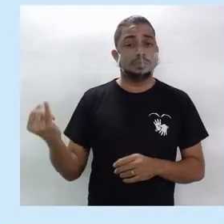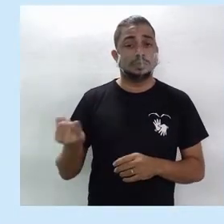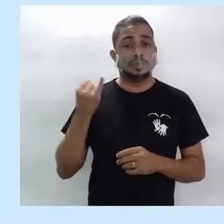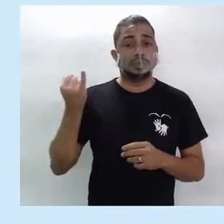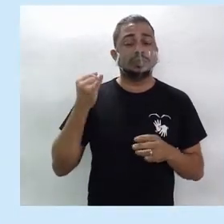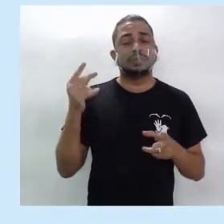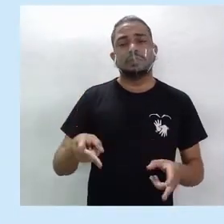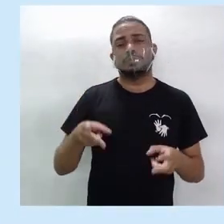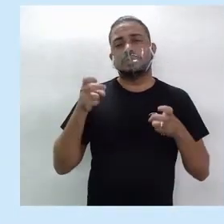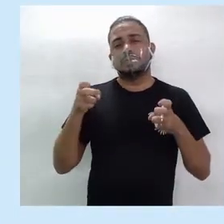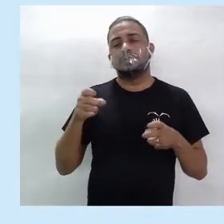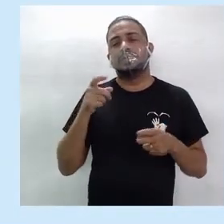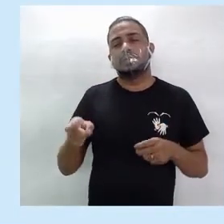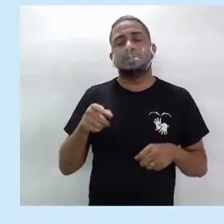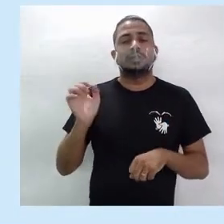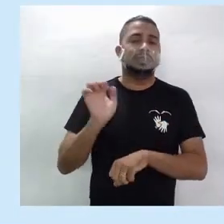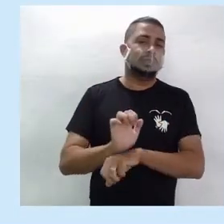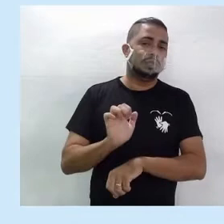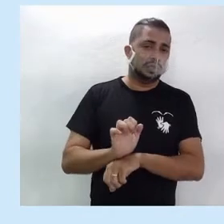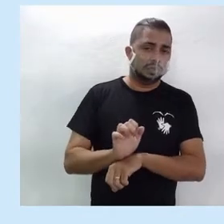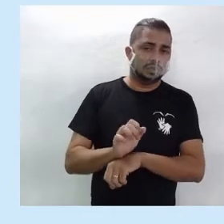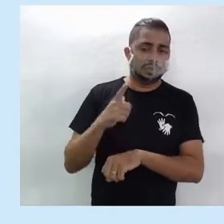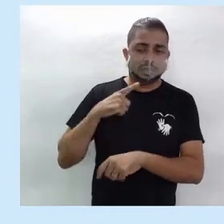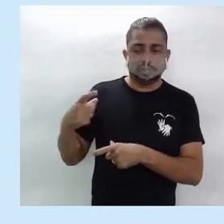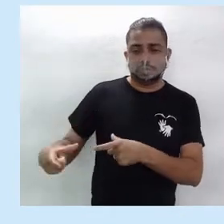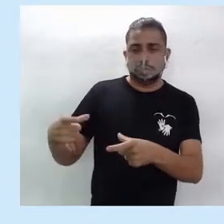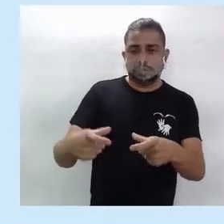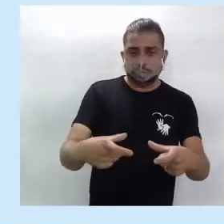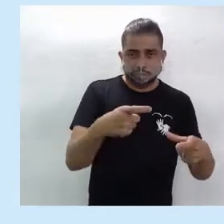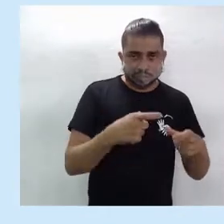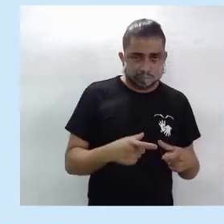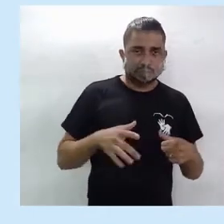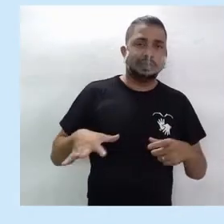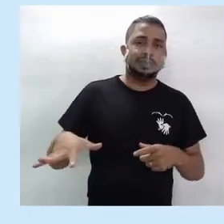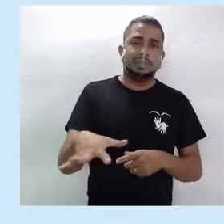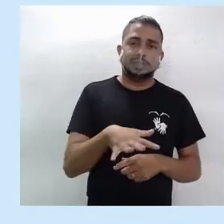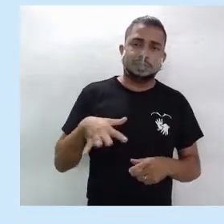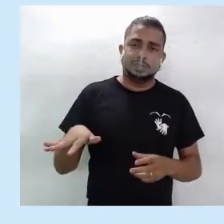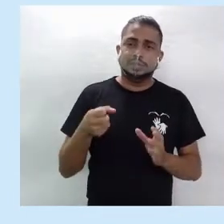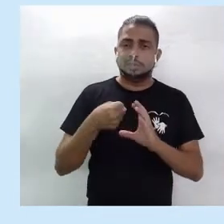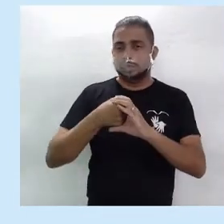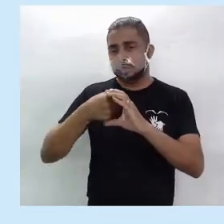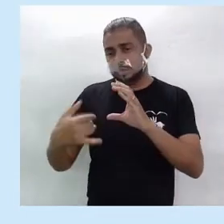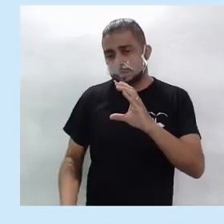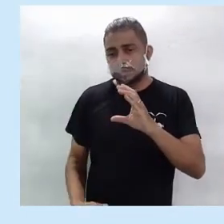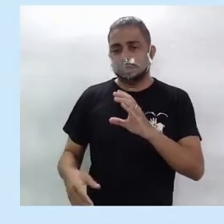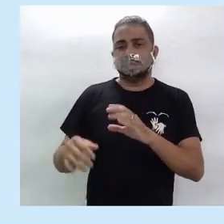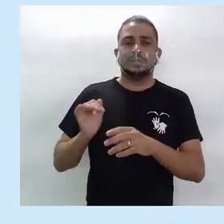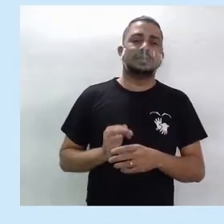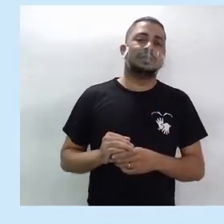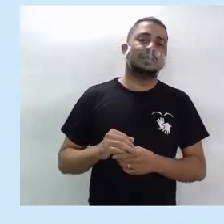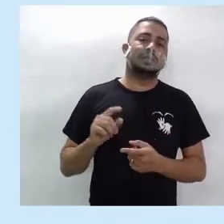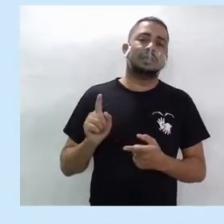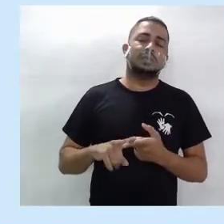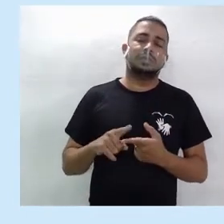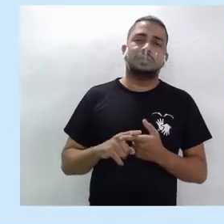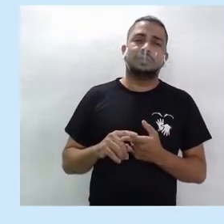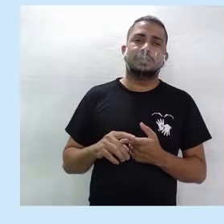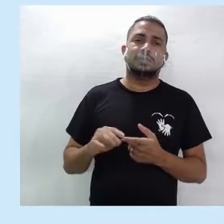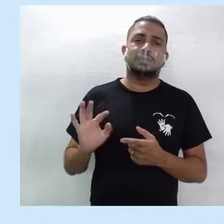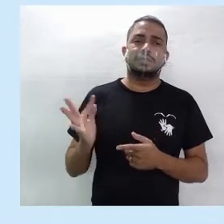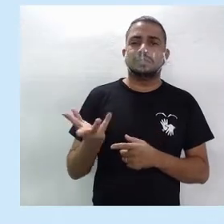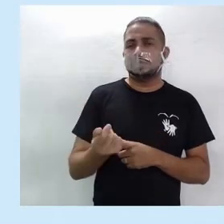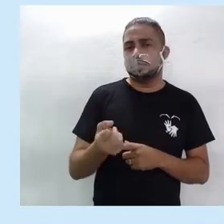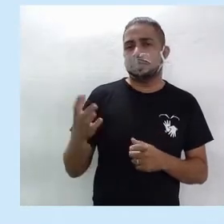que esses estados estão alocados nessas regiões devido a características físicas, devido a características